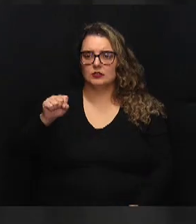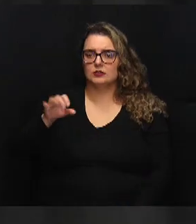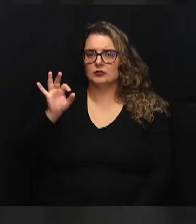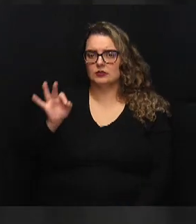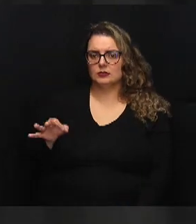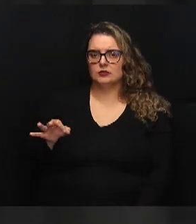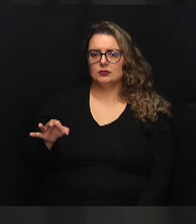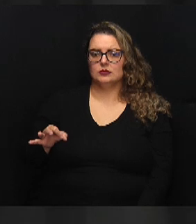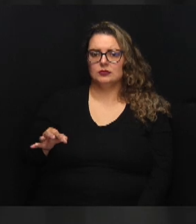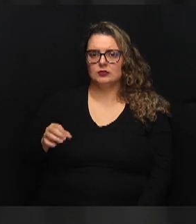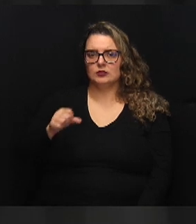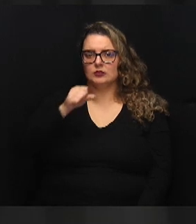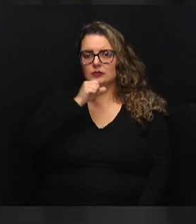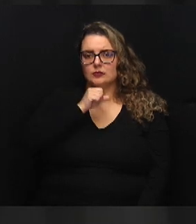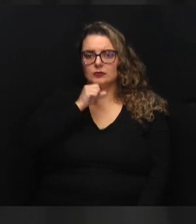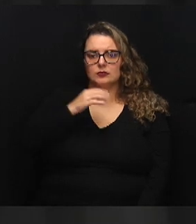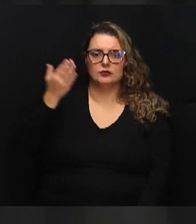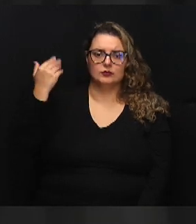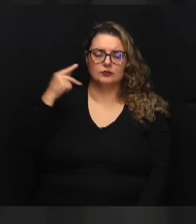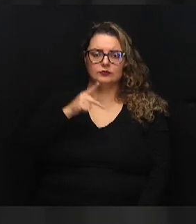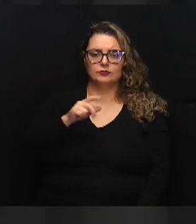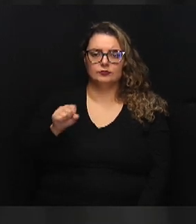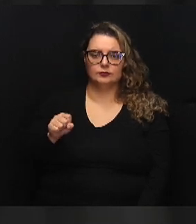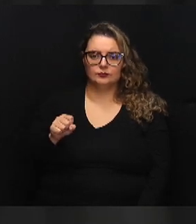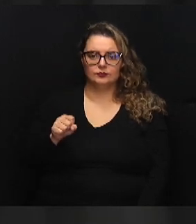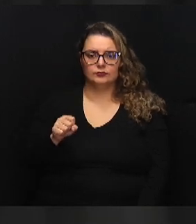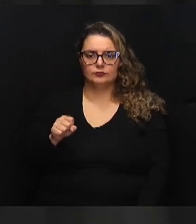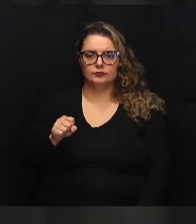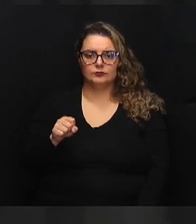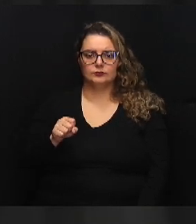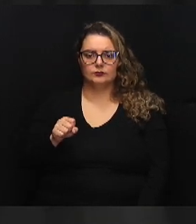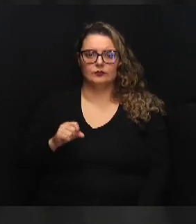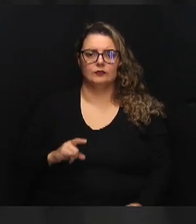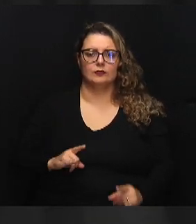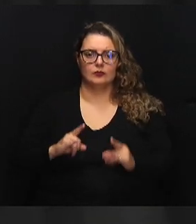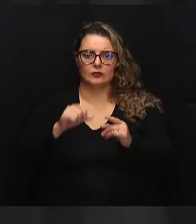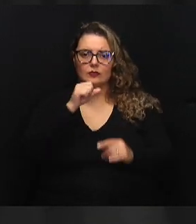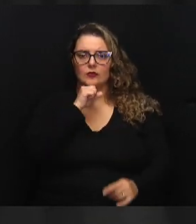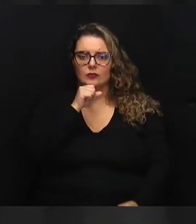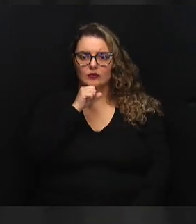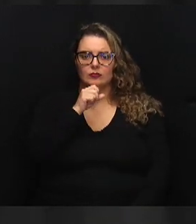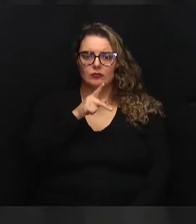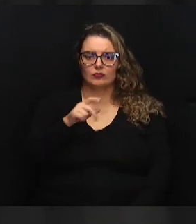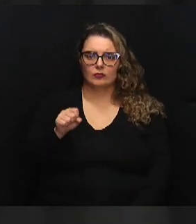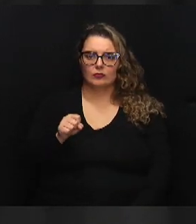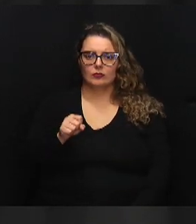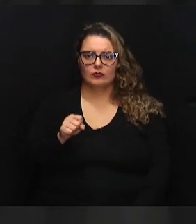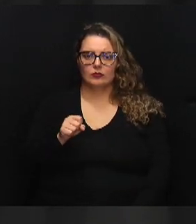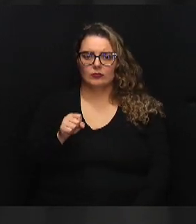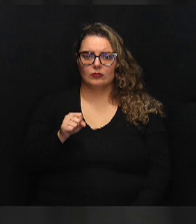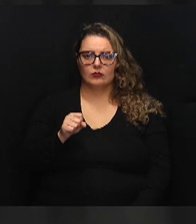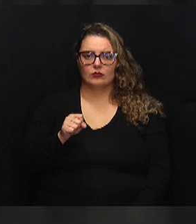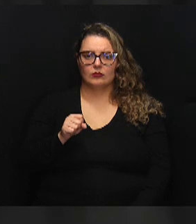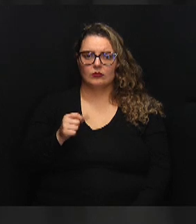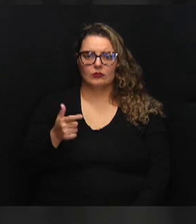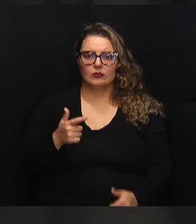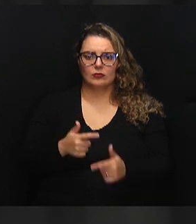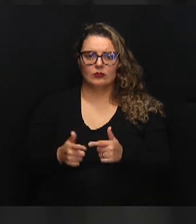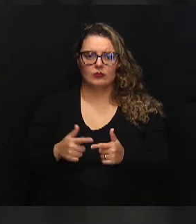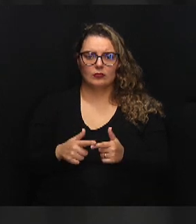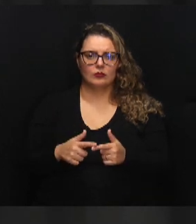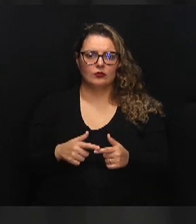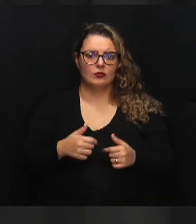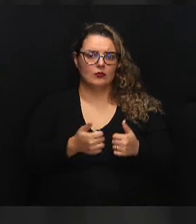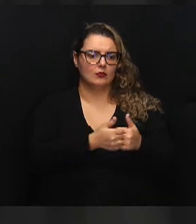um antigo pronto-socorro. Antigo pronto-socorro, aquele prédio antigo pronto-socorro, não tenho nenhum problema perto do de balão falar.